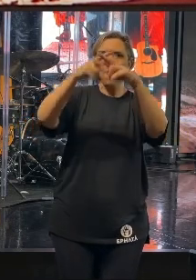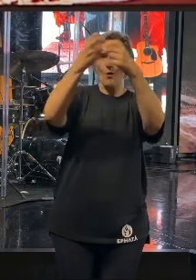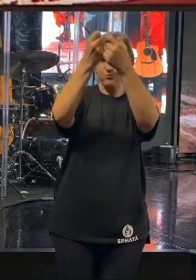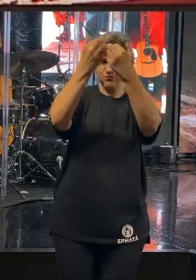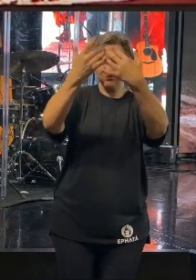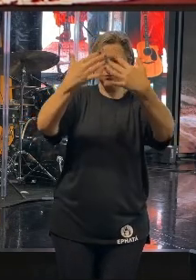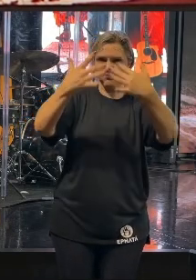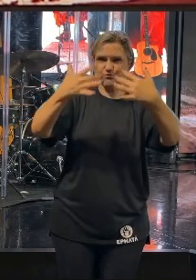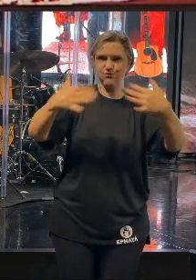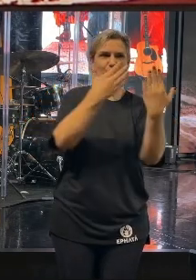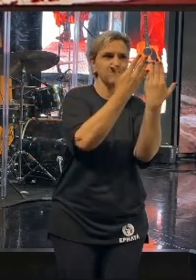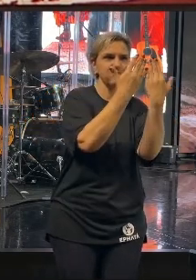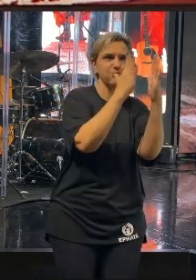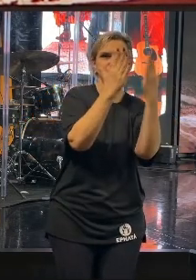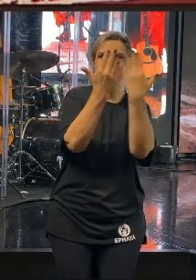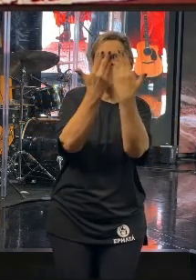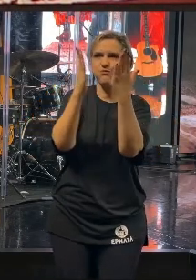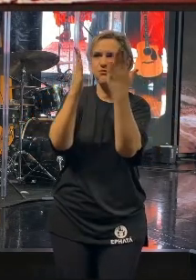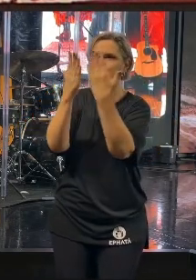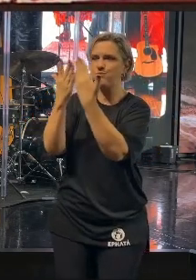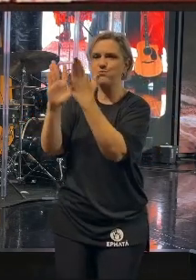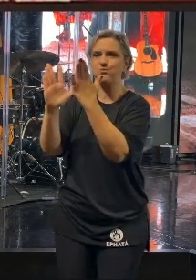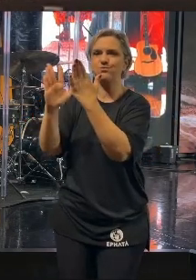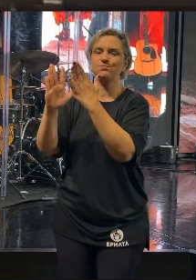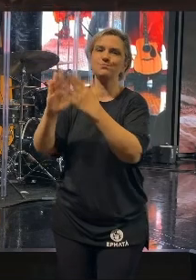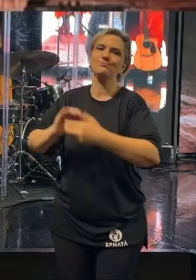e algumas portas se abriram.